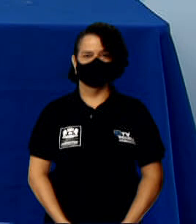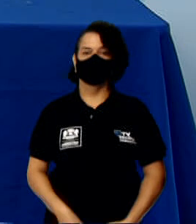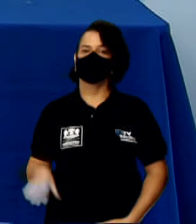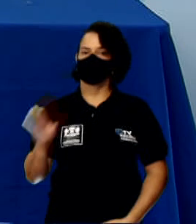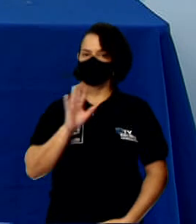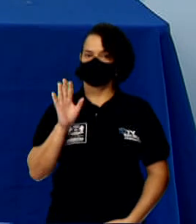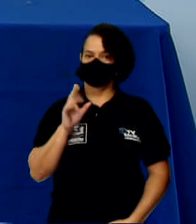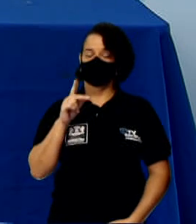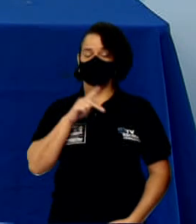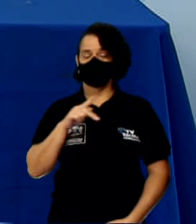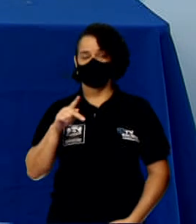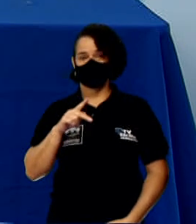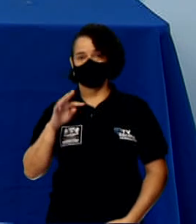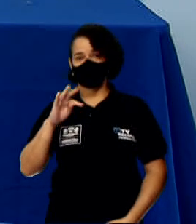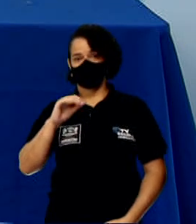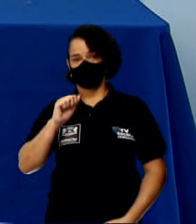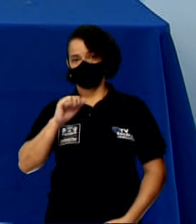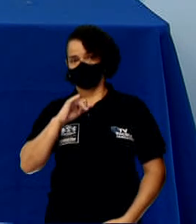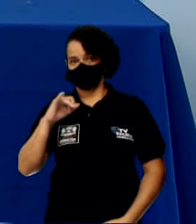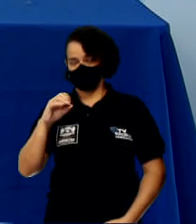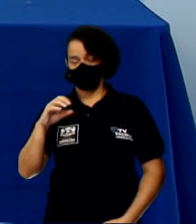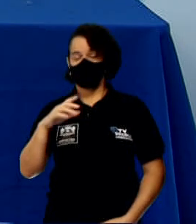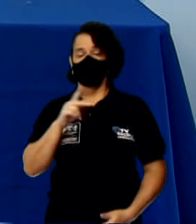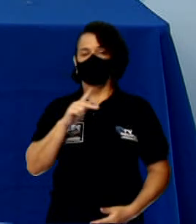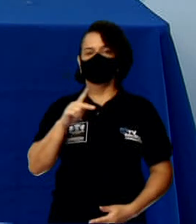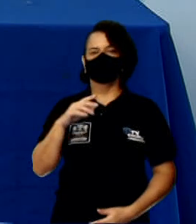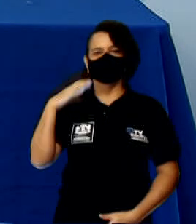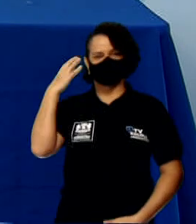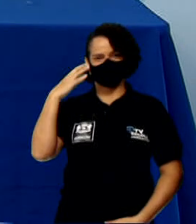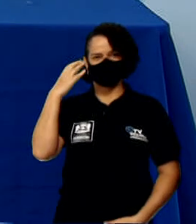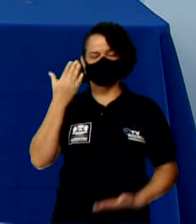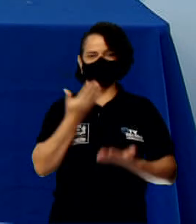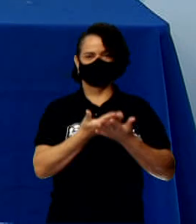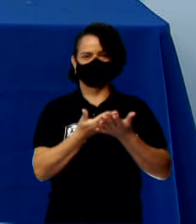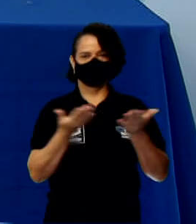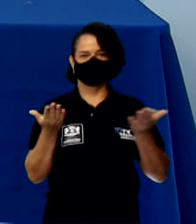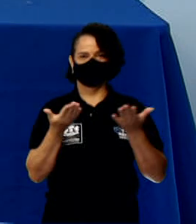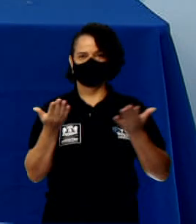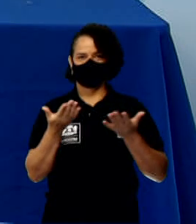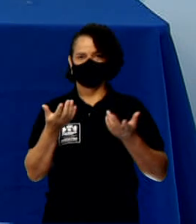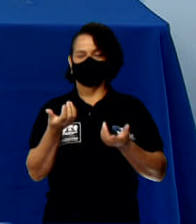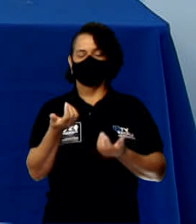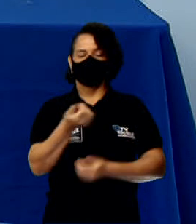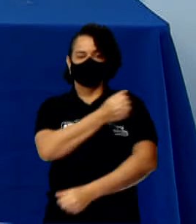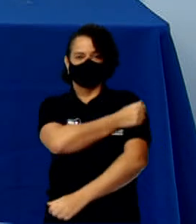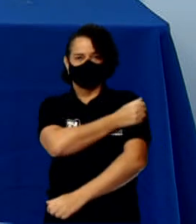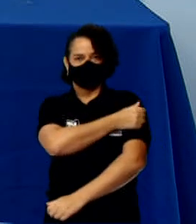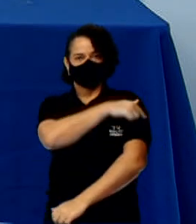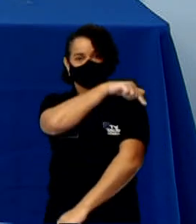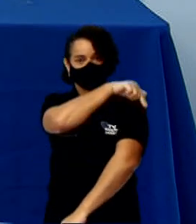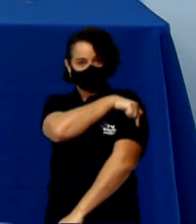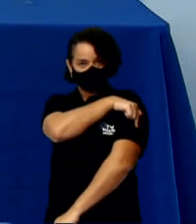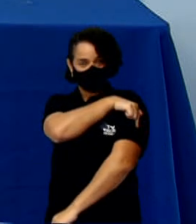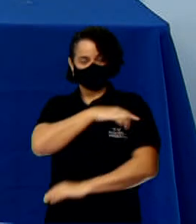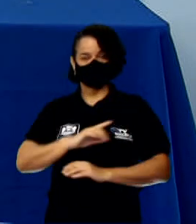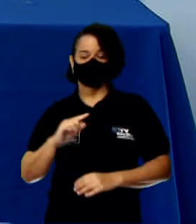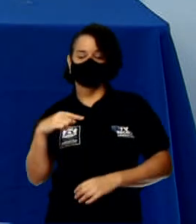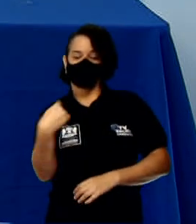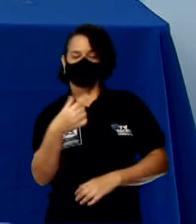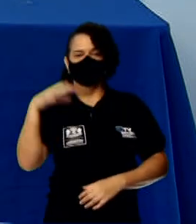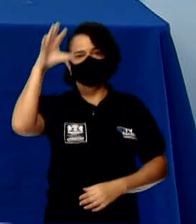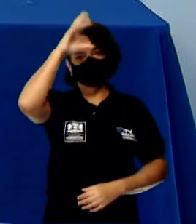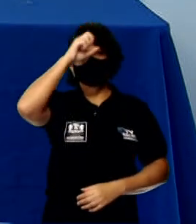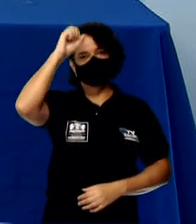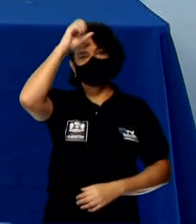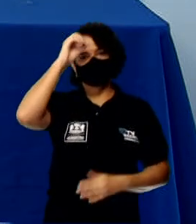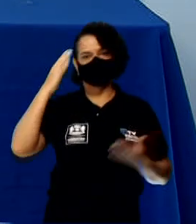Olá, eu sou Tássio Menezes, professor de música. E nossa aula de hoje vai para os alunos do 7º ano. E nós vamos aprender